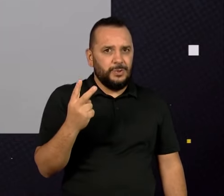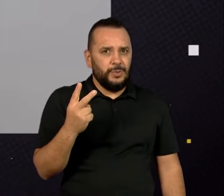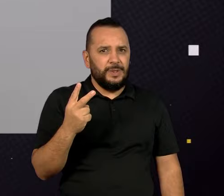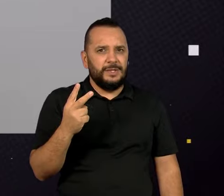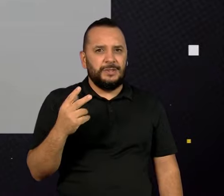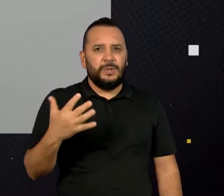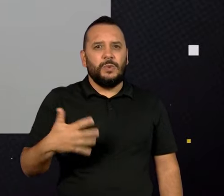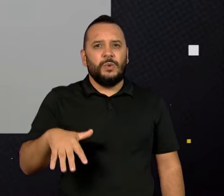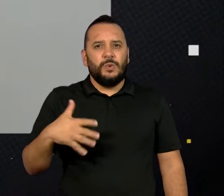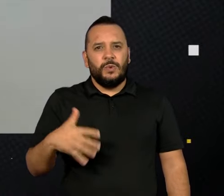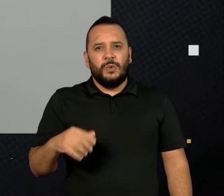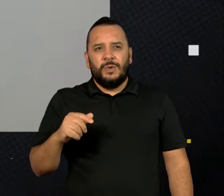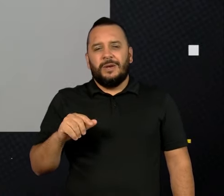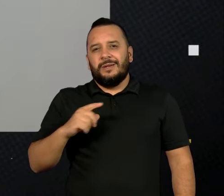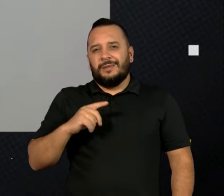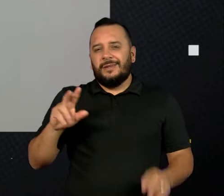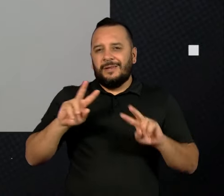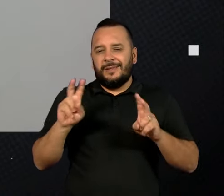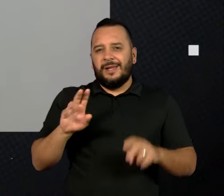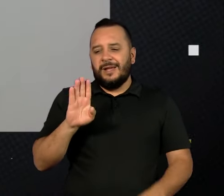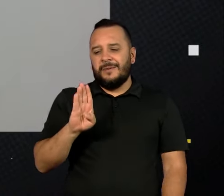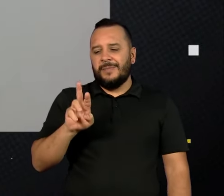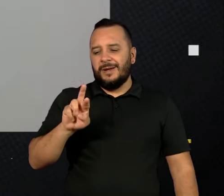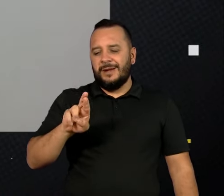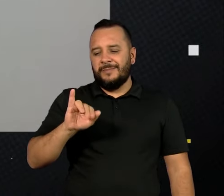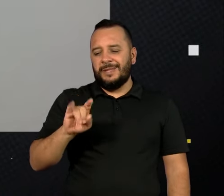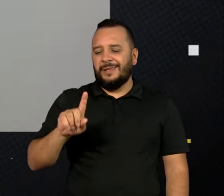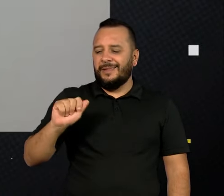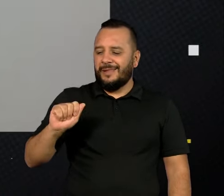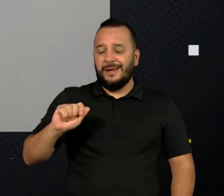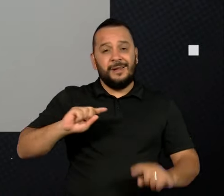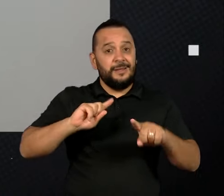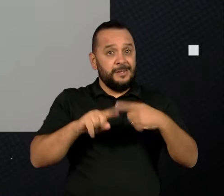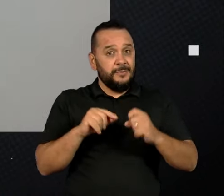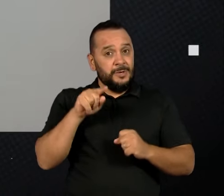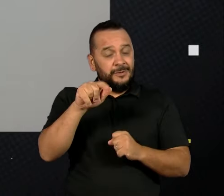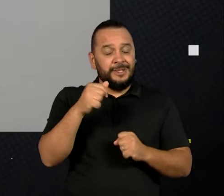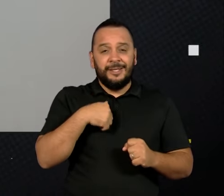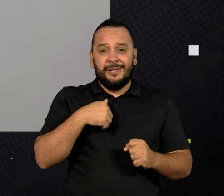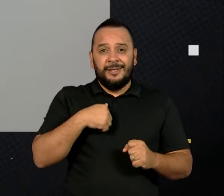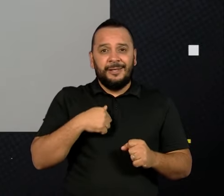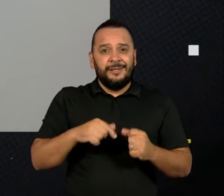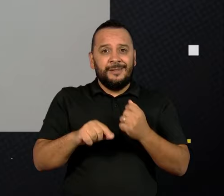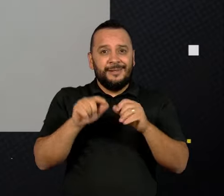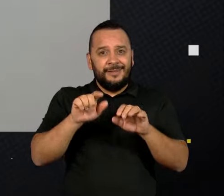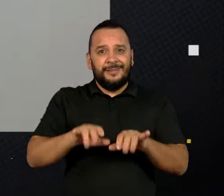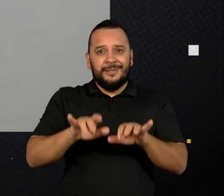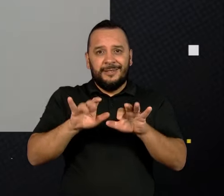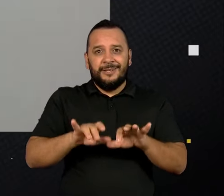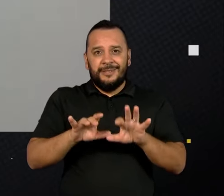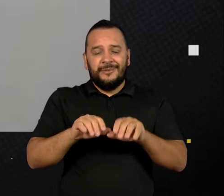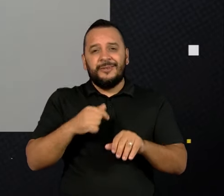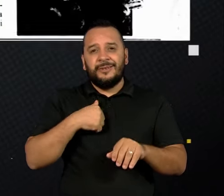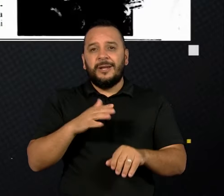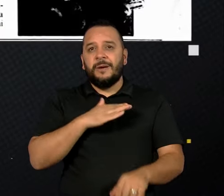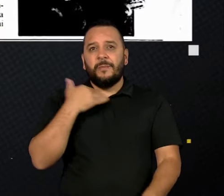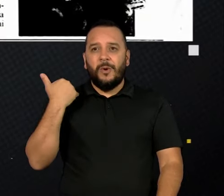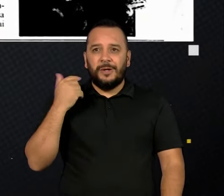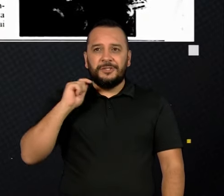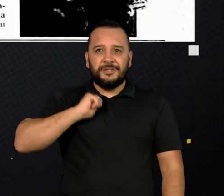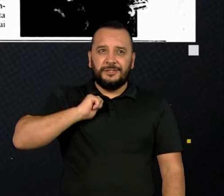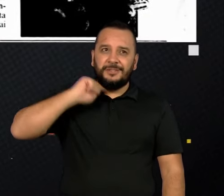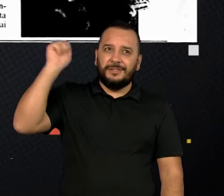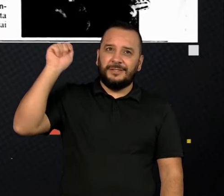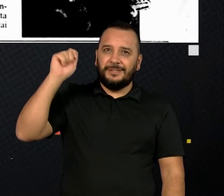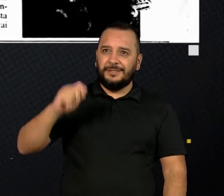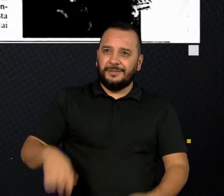1992, foi Brida. E depois, logo em seguida, você escreveu O Amante de Tiradentes,